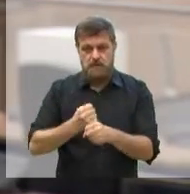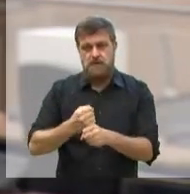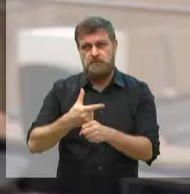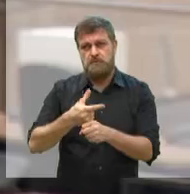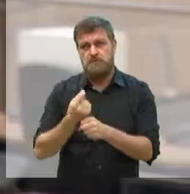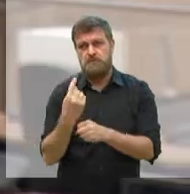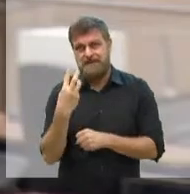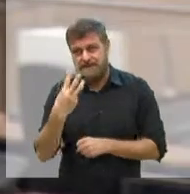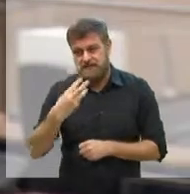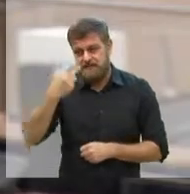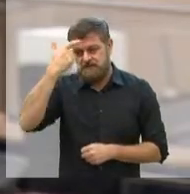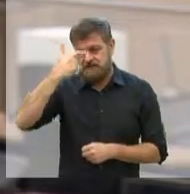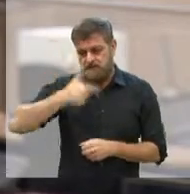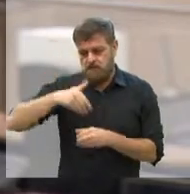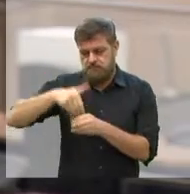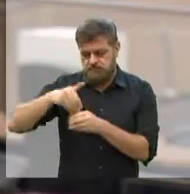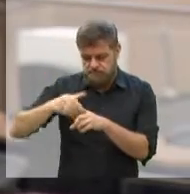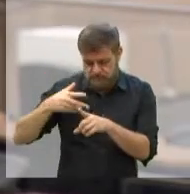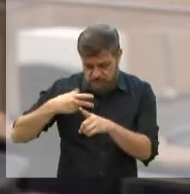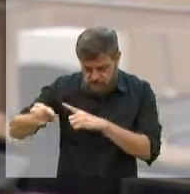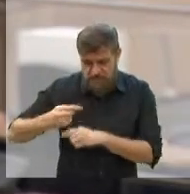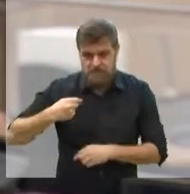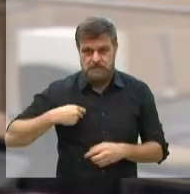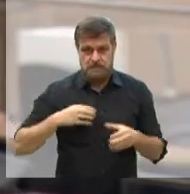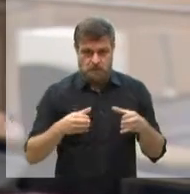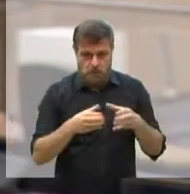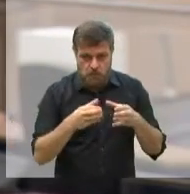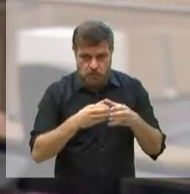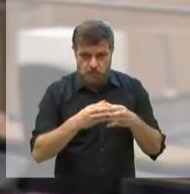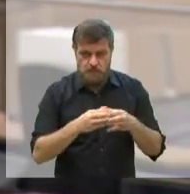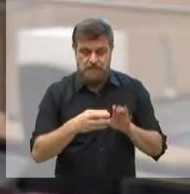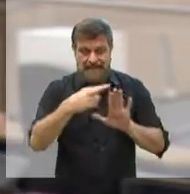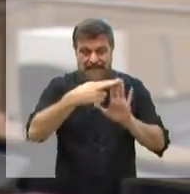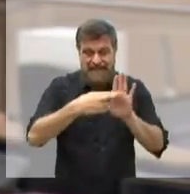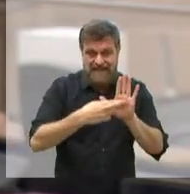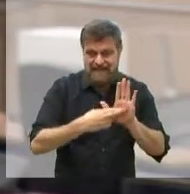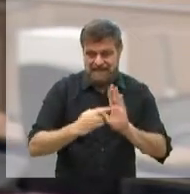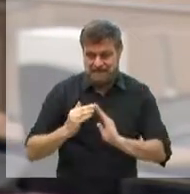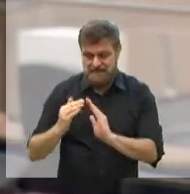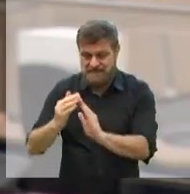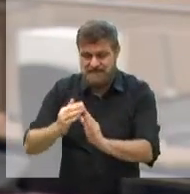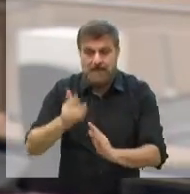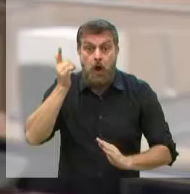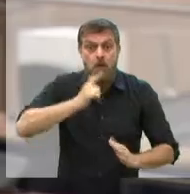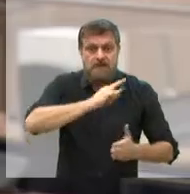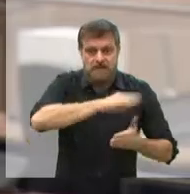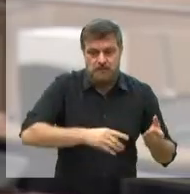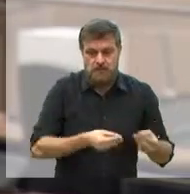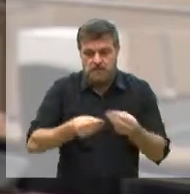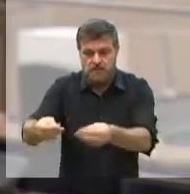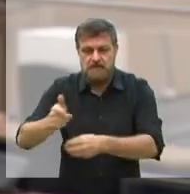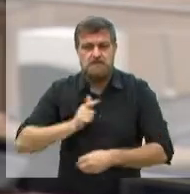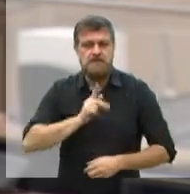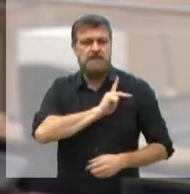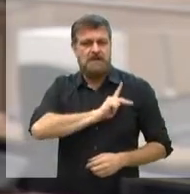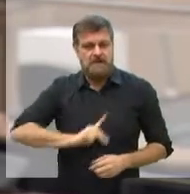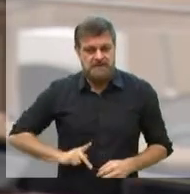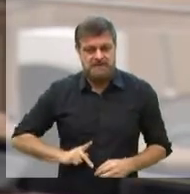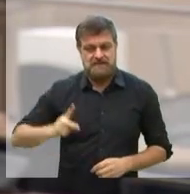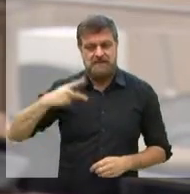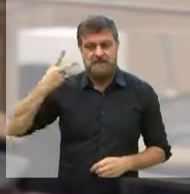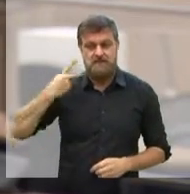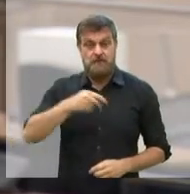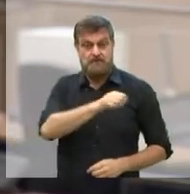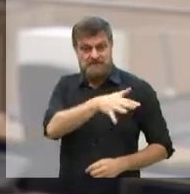em 2012. Já participei da Comissão de Regularização Fundiária, eu não era o presidente, quem era o presidente era o vereador